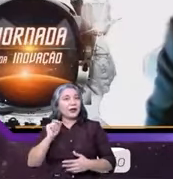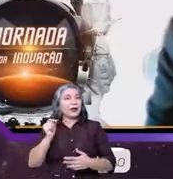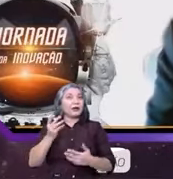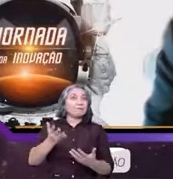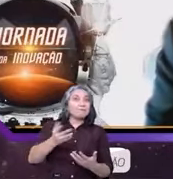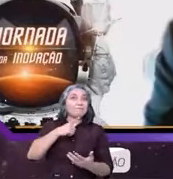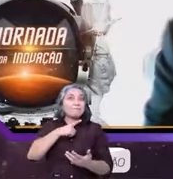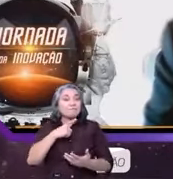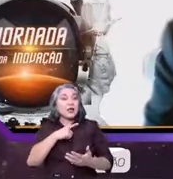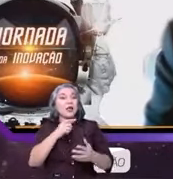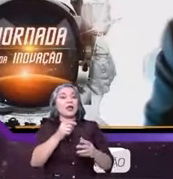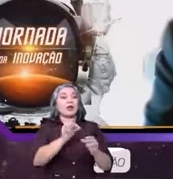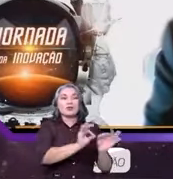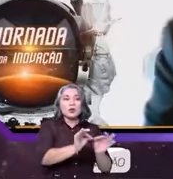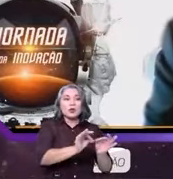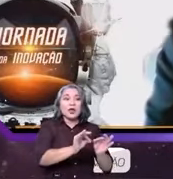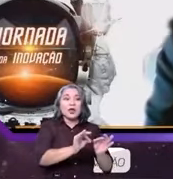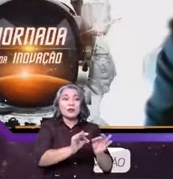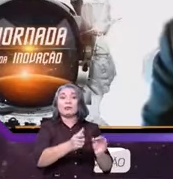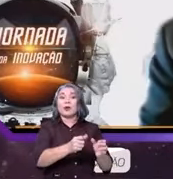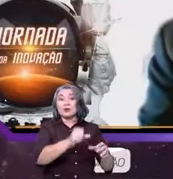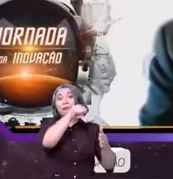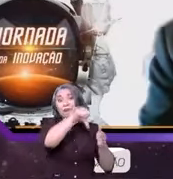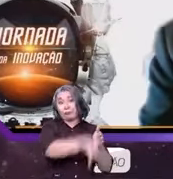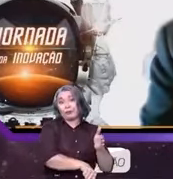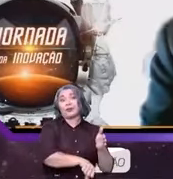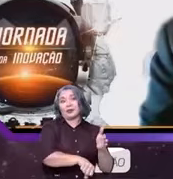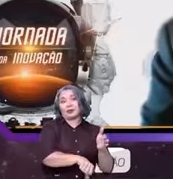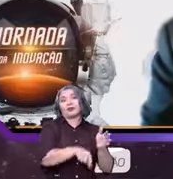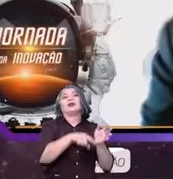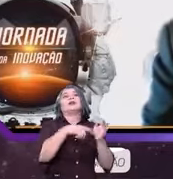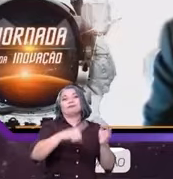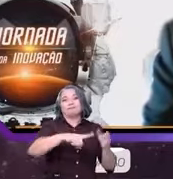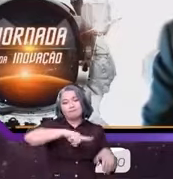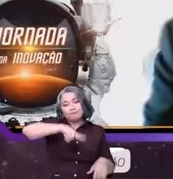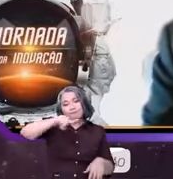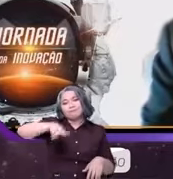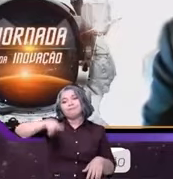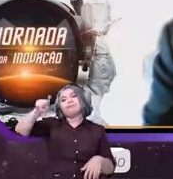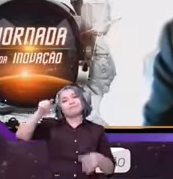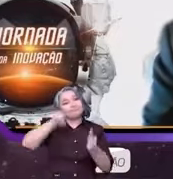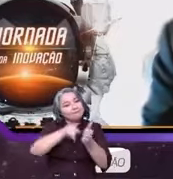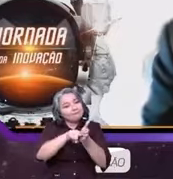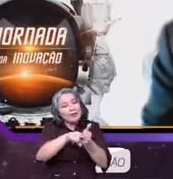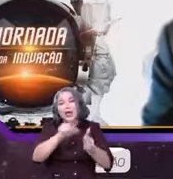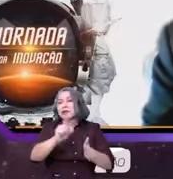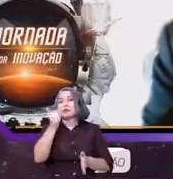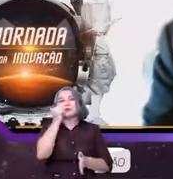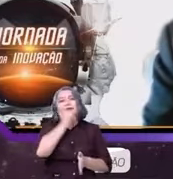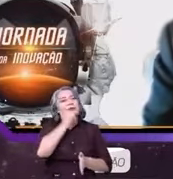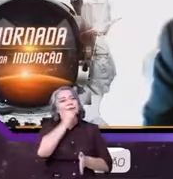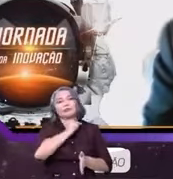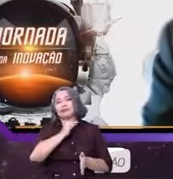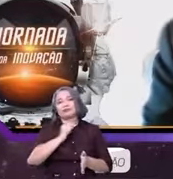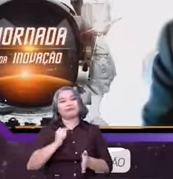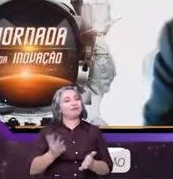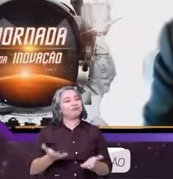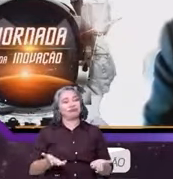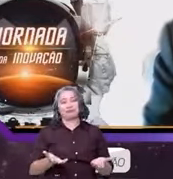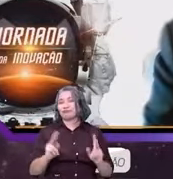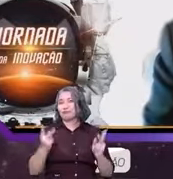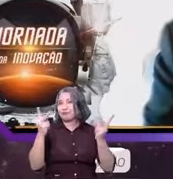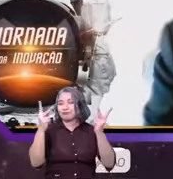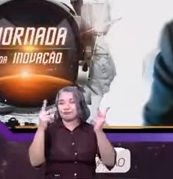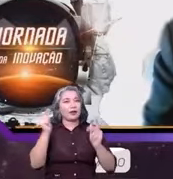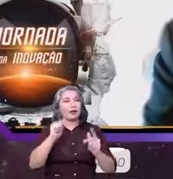projetos não vão dar certo. Estatisticamente falando, a maioria deles não vai dar certo. A maioria